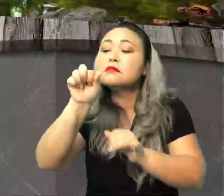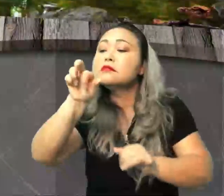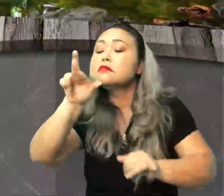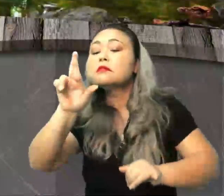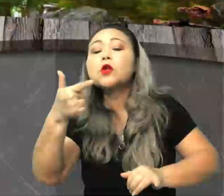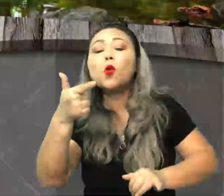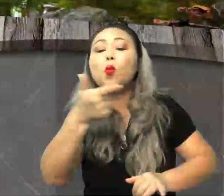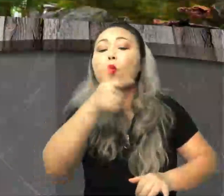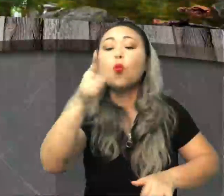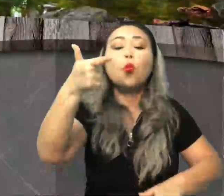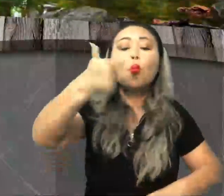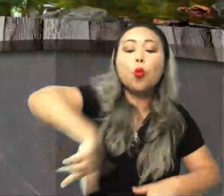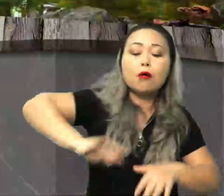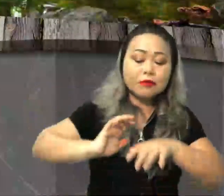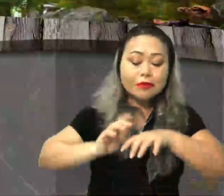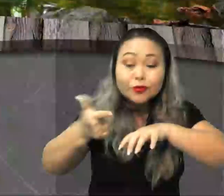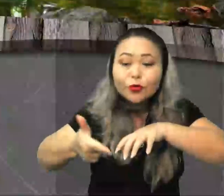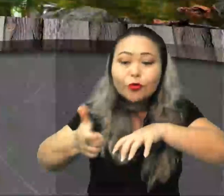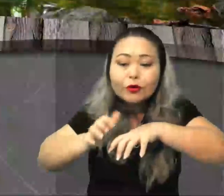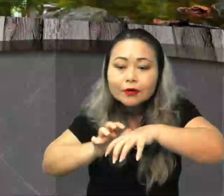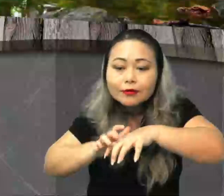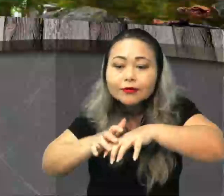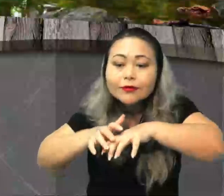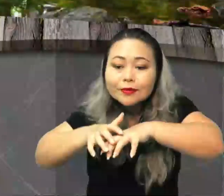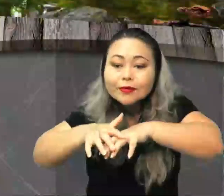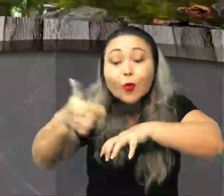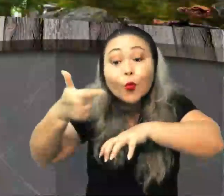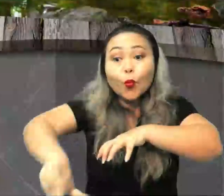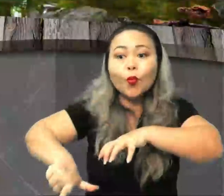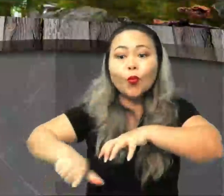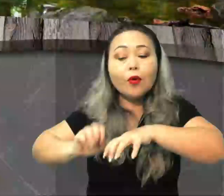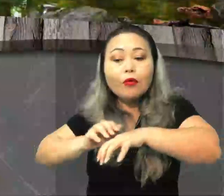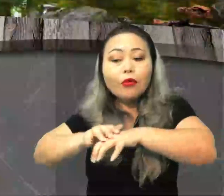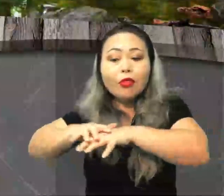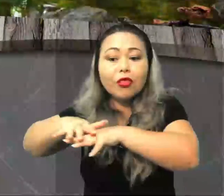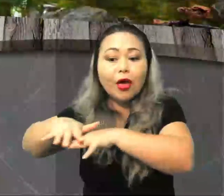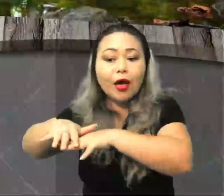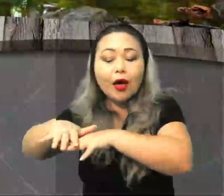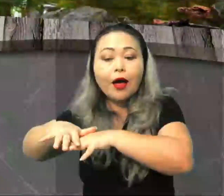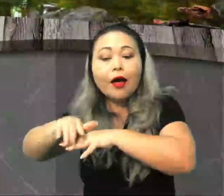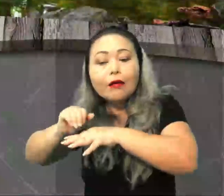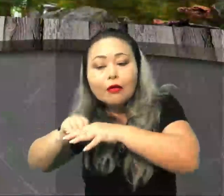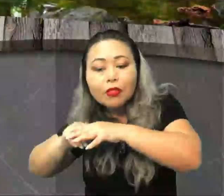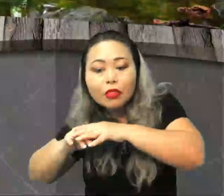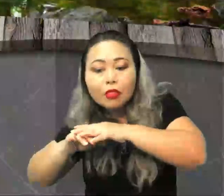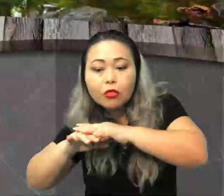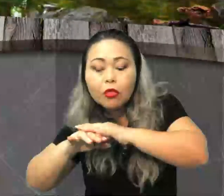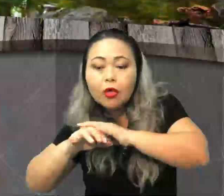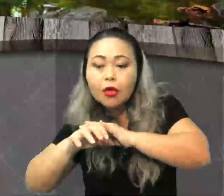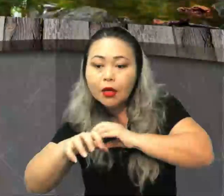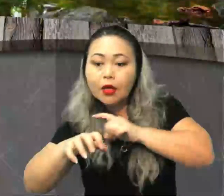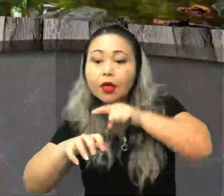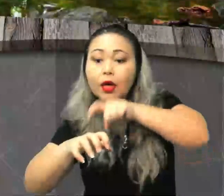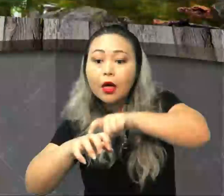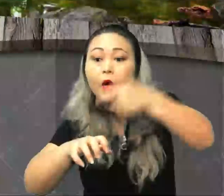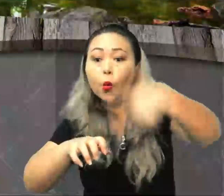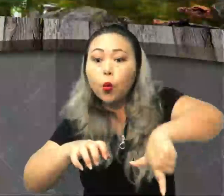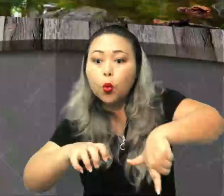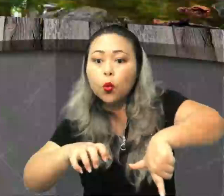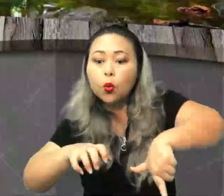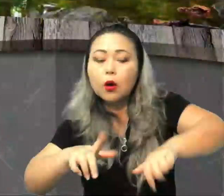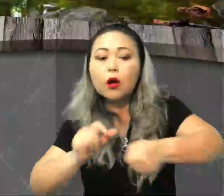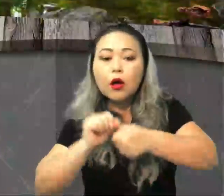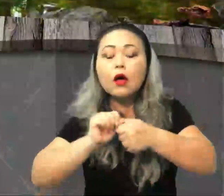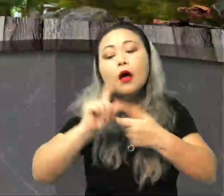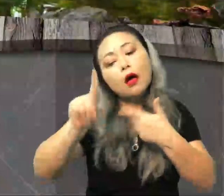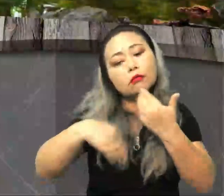vai produzindo novamente e vai formando esse exoesqueleto novamente. Então, eles vão passar por esse processo de muda, tá? Para